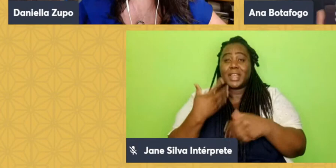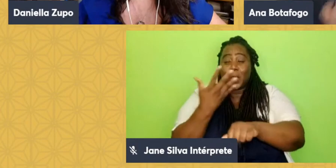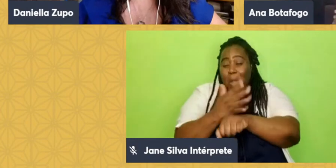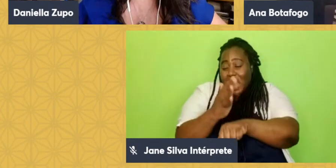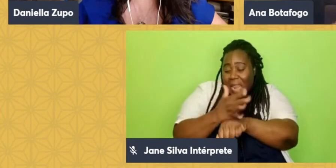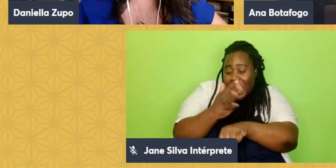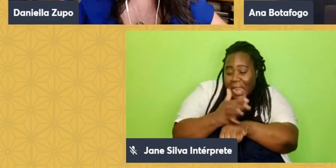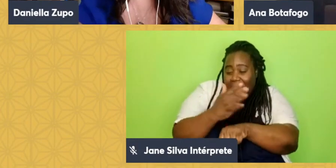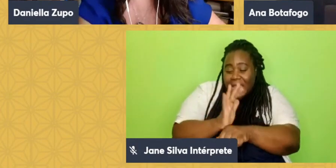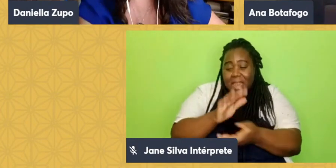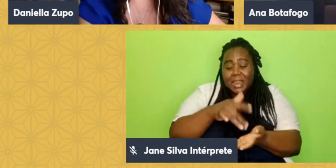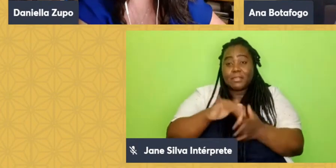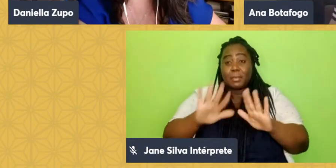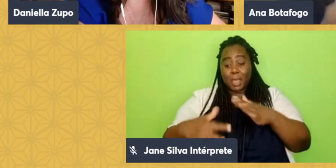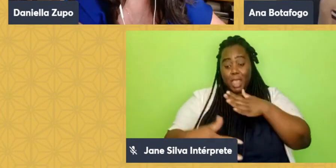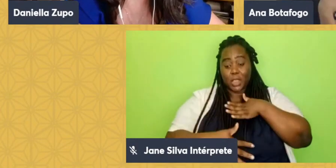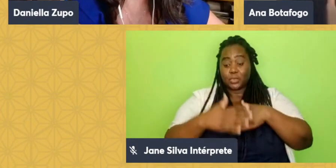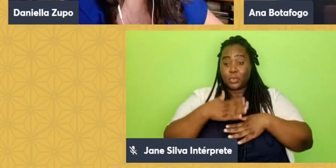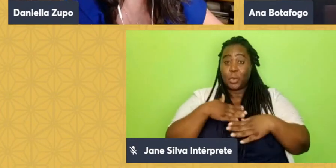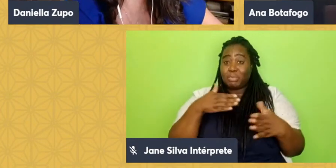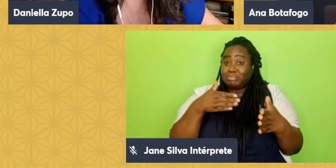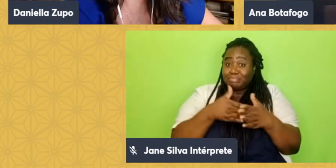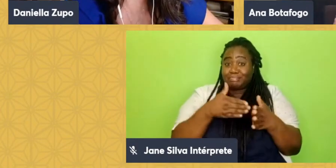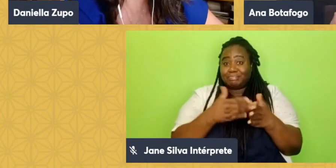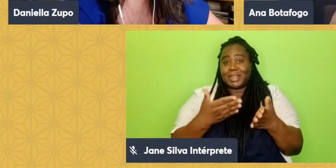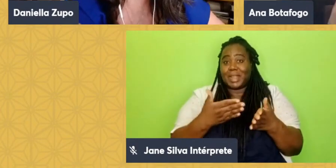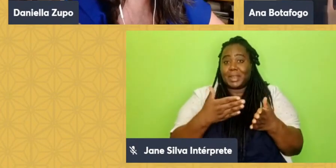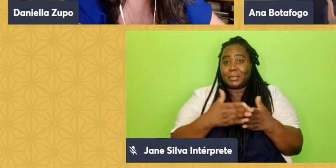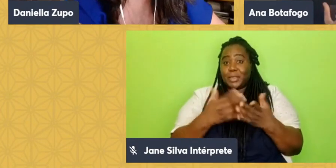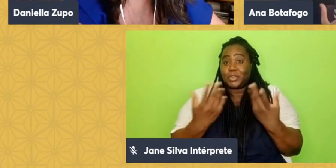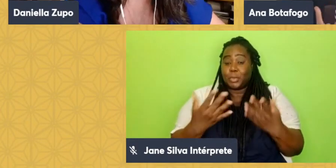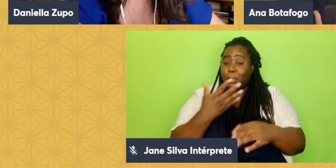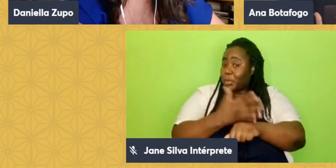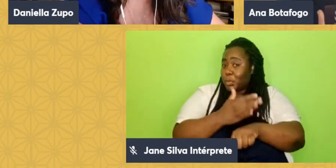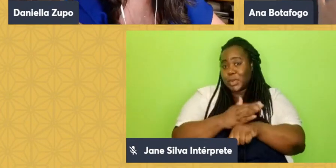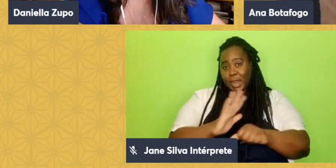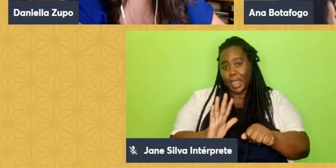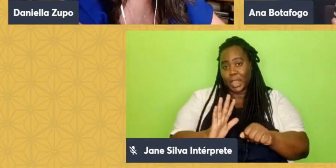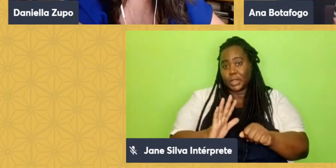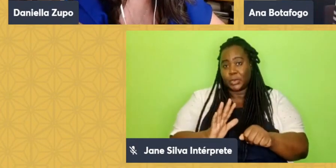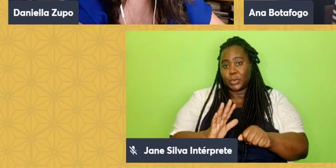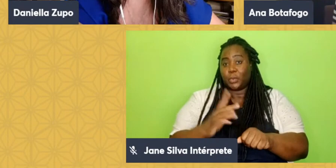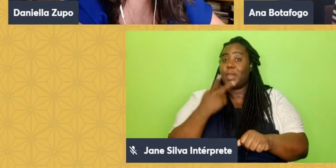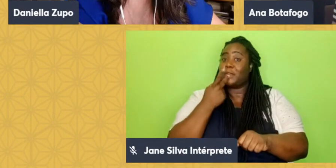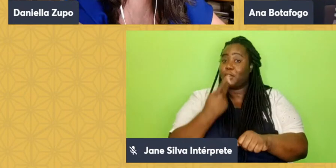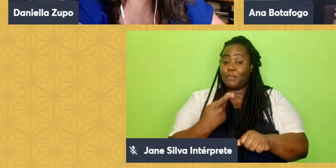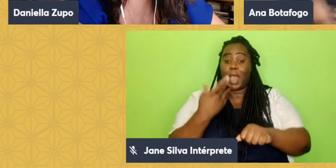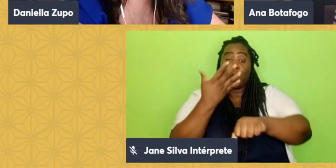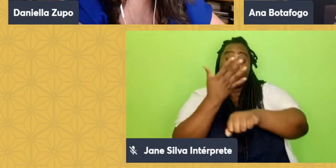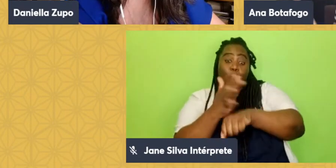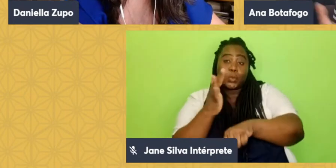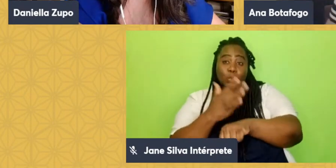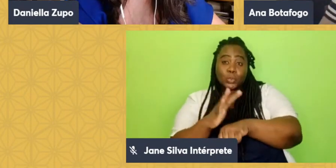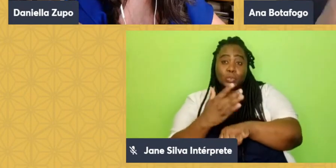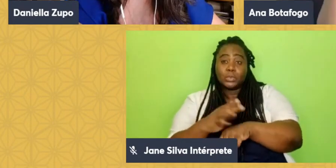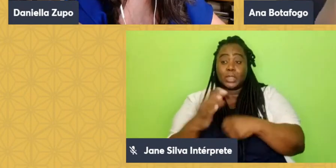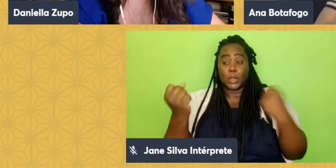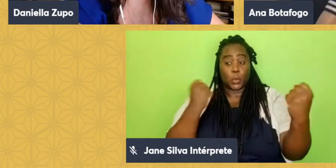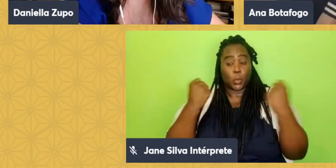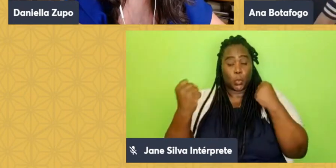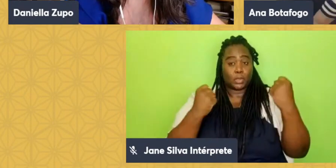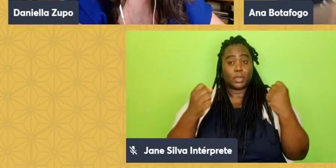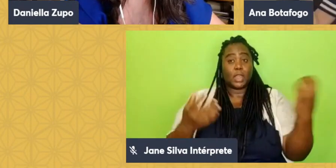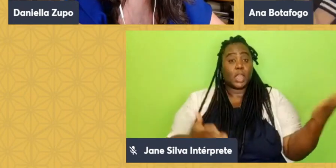aulas de balé mas o corpo também tem limites para o exercício a gente eu digo que o exercício quando eu falo para os jovens